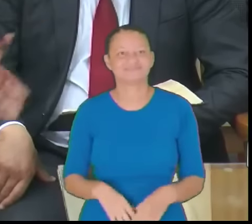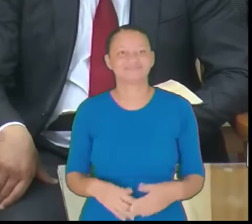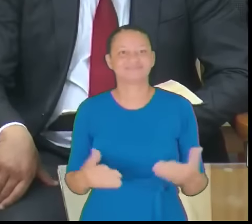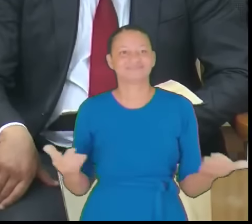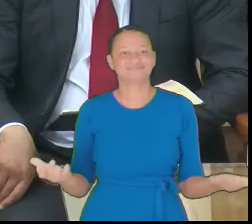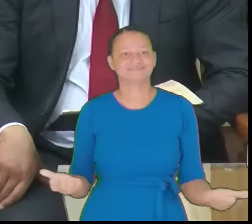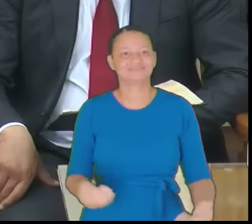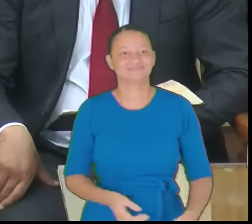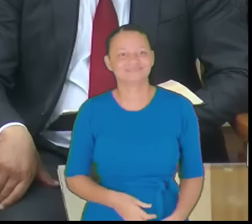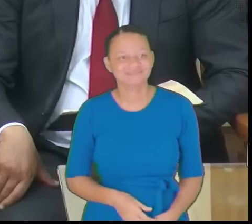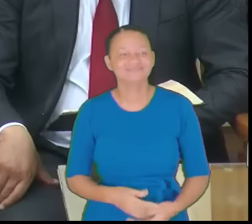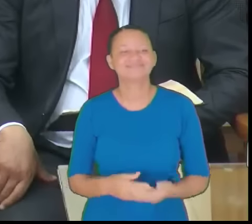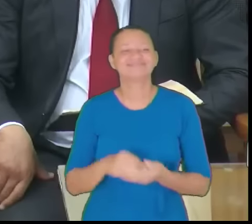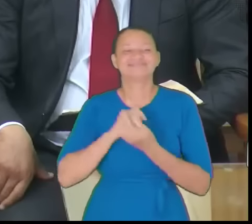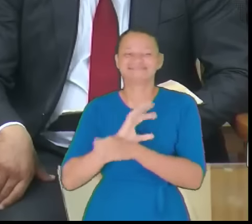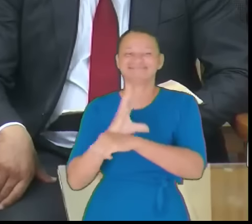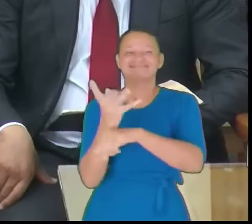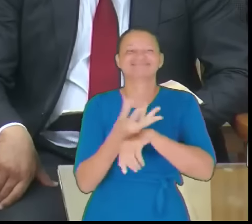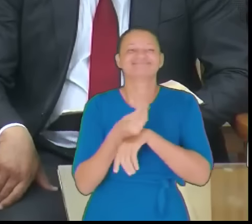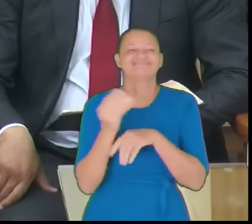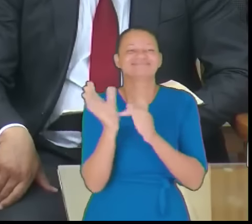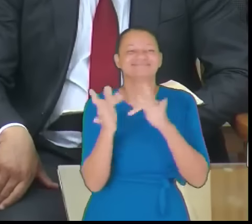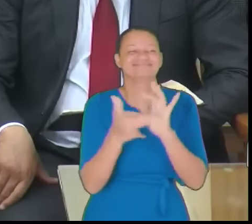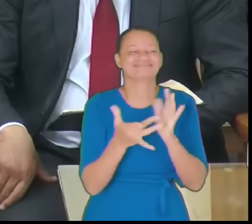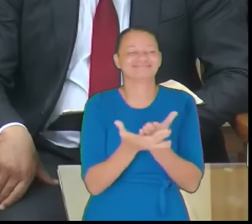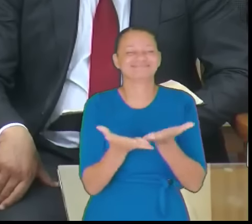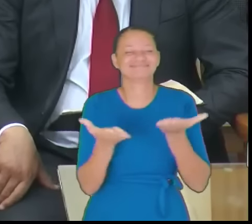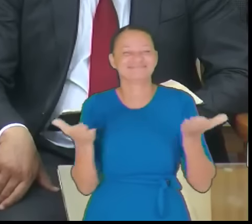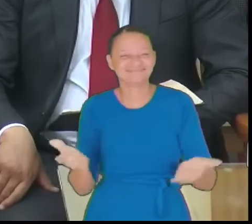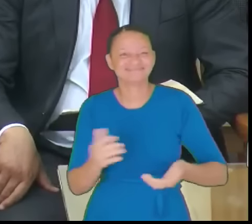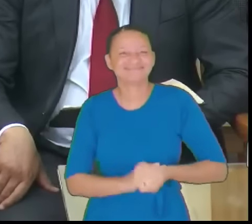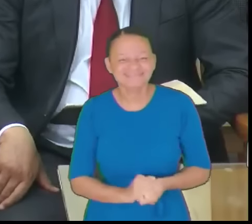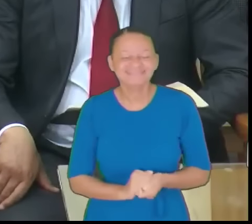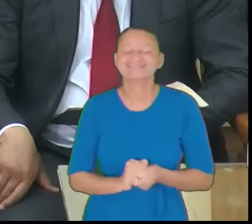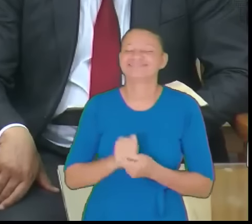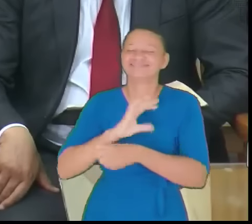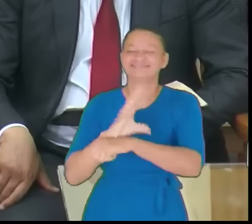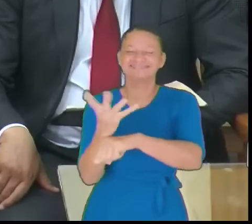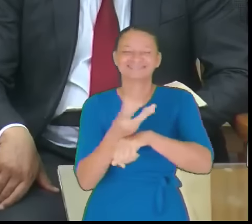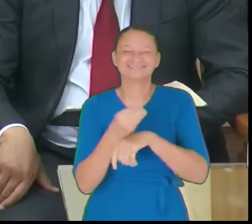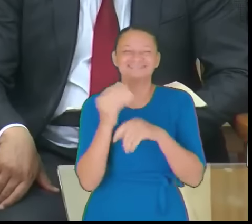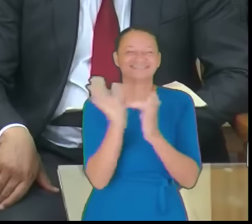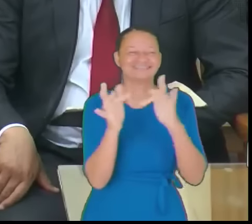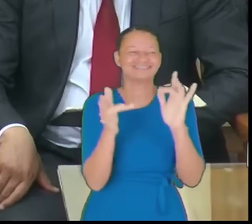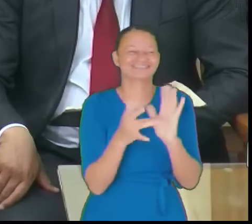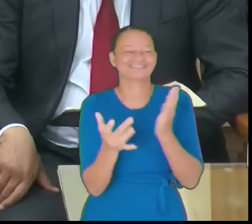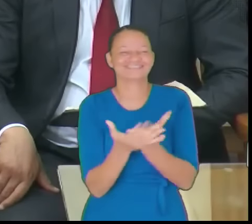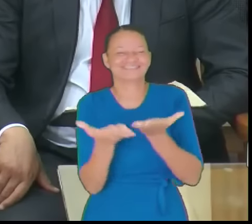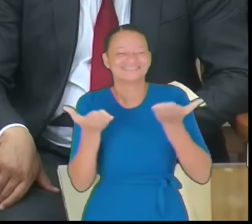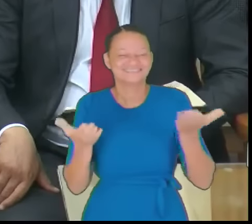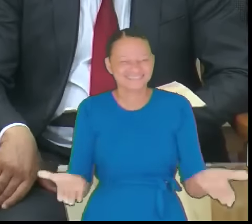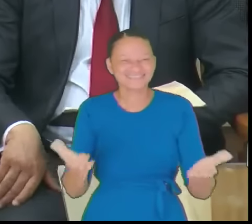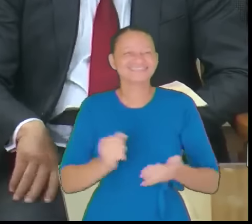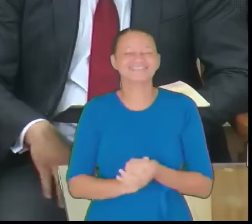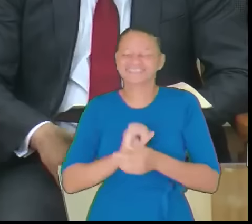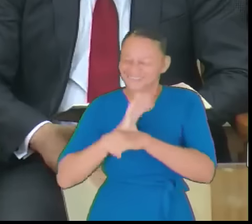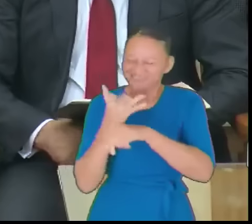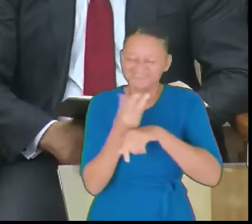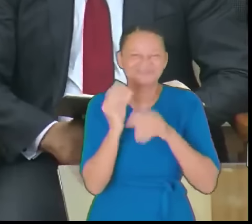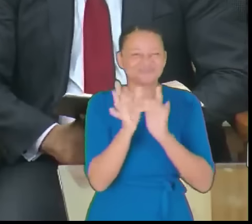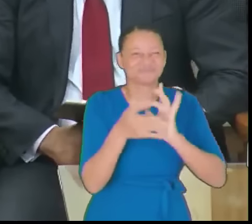de Jesus, porque a igreja de Jesus é sem aleijão. A igreja de Jesus é gloriosa. A igreja de Jesus é bonita. A igreja de